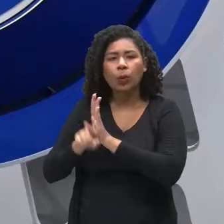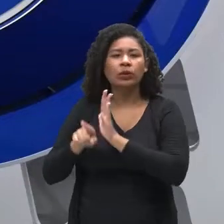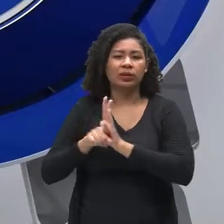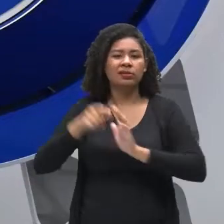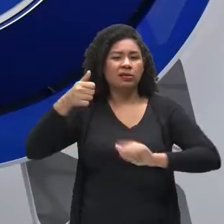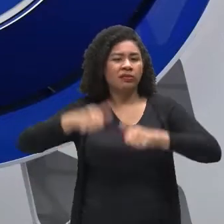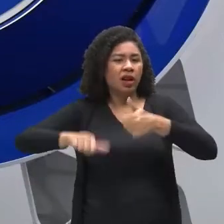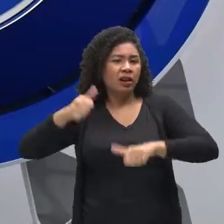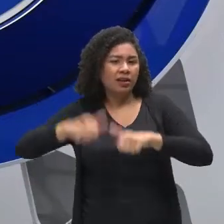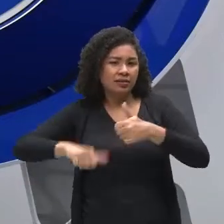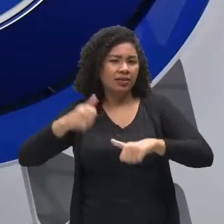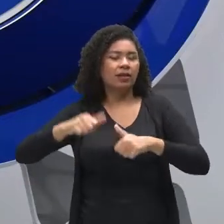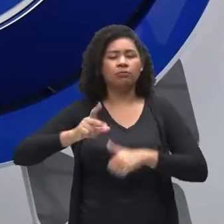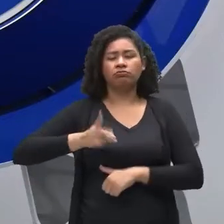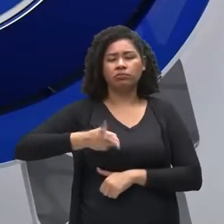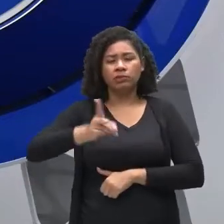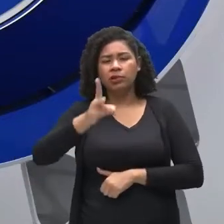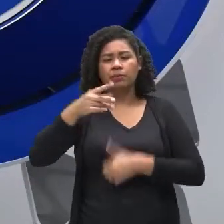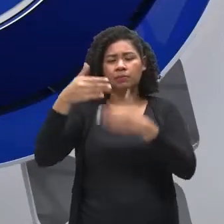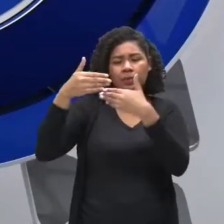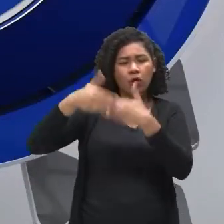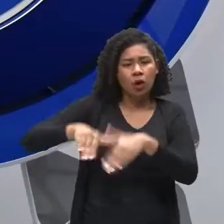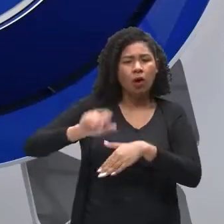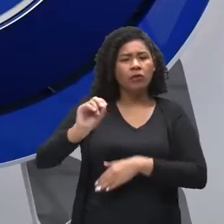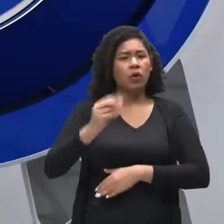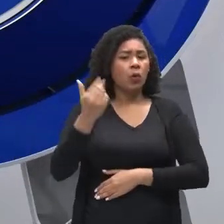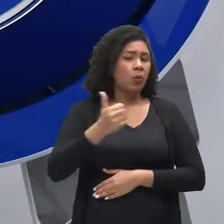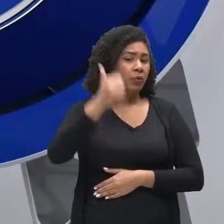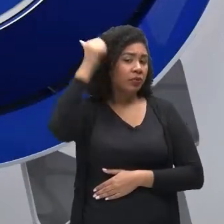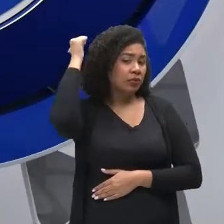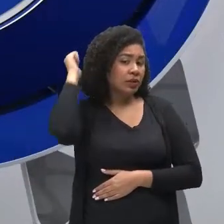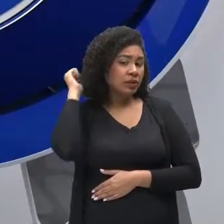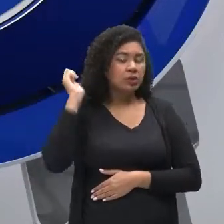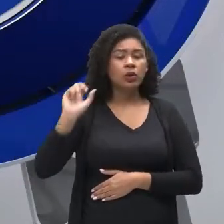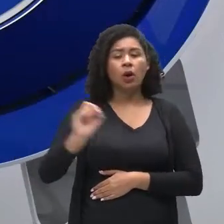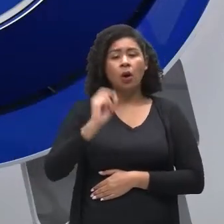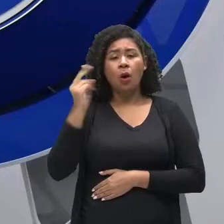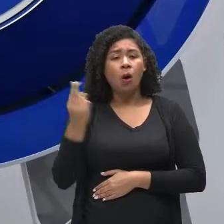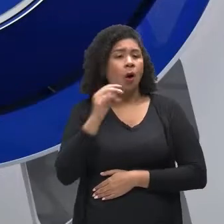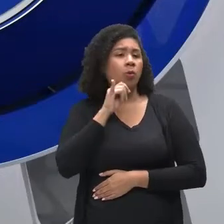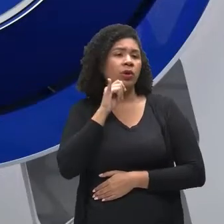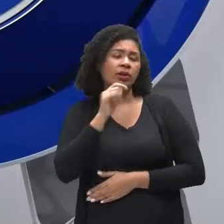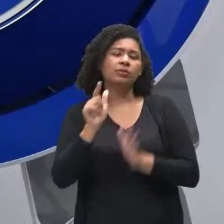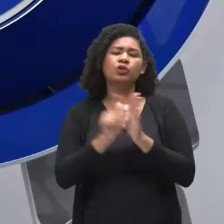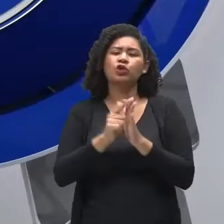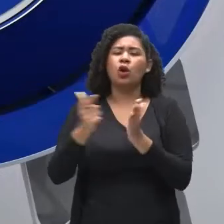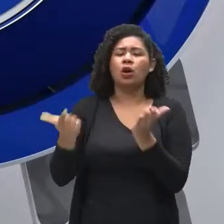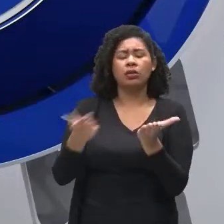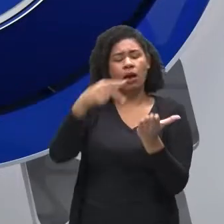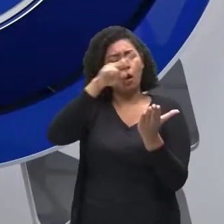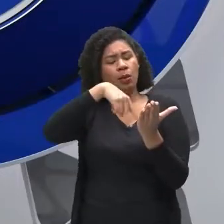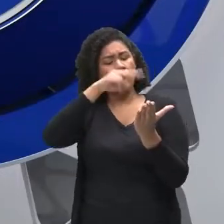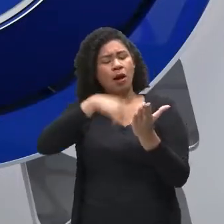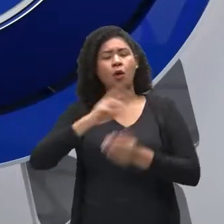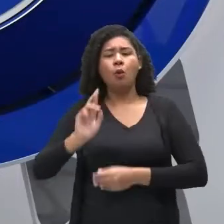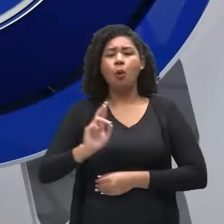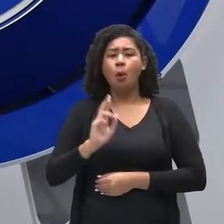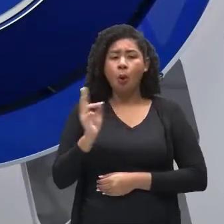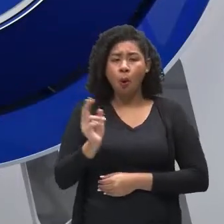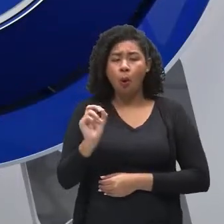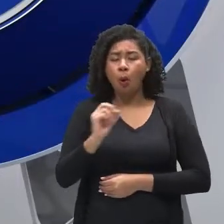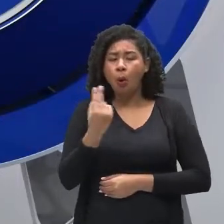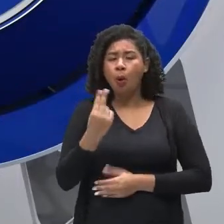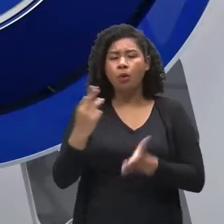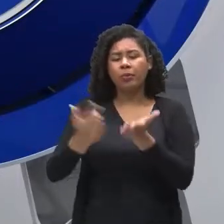avaliações diagnósticas, um vestibular, ou até mesmo você está lendo um jornal, você está lendo uma revista e tem curiosidade sobre algum